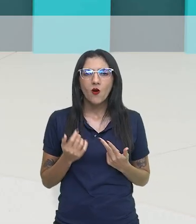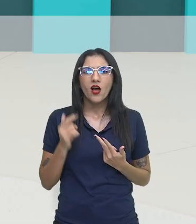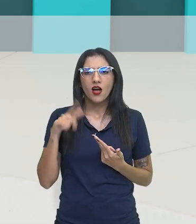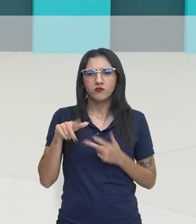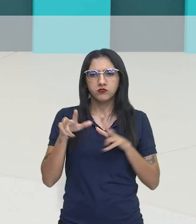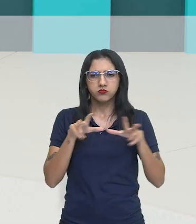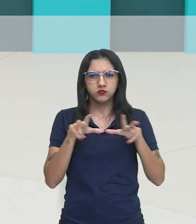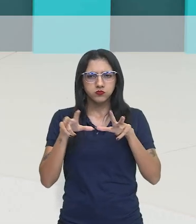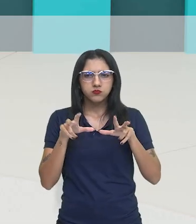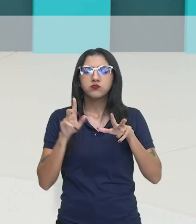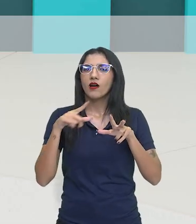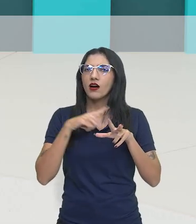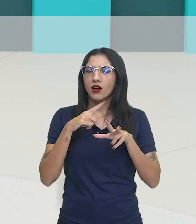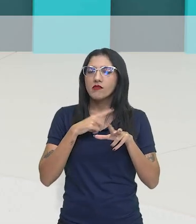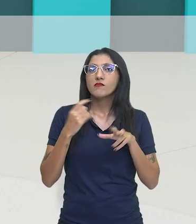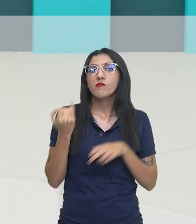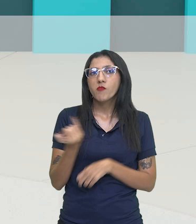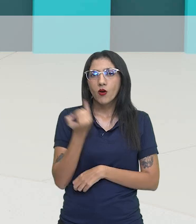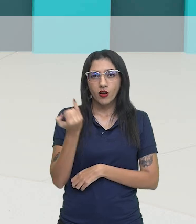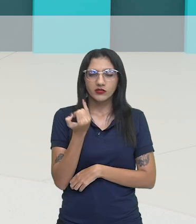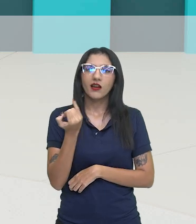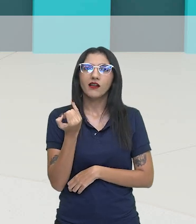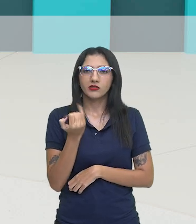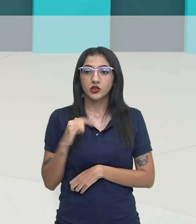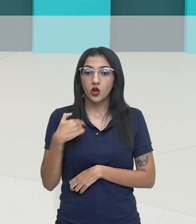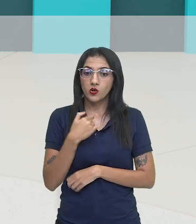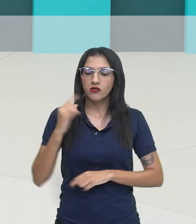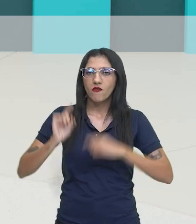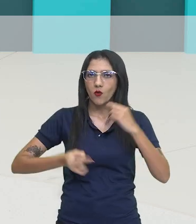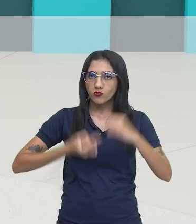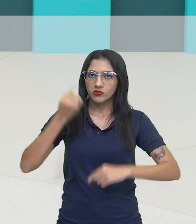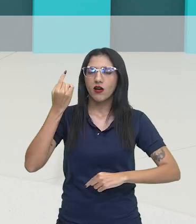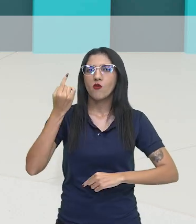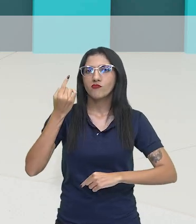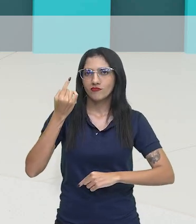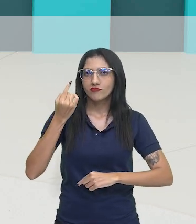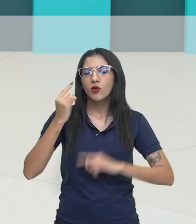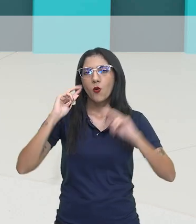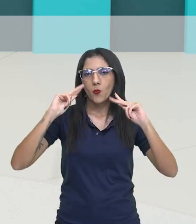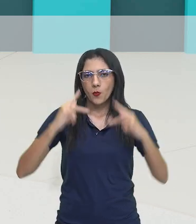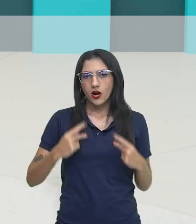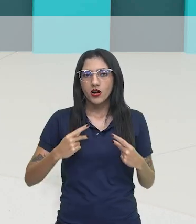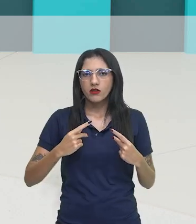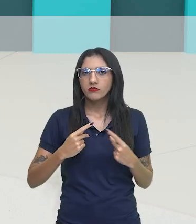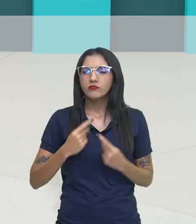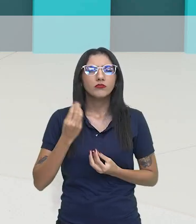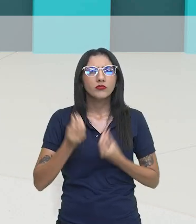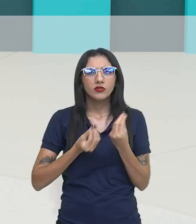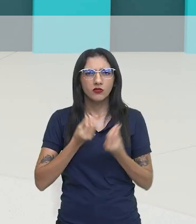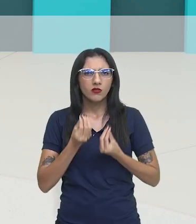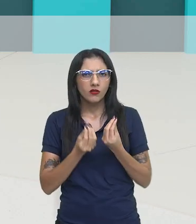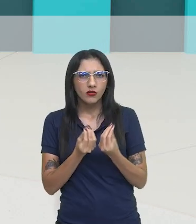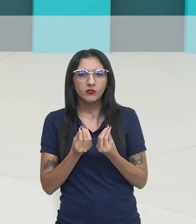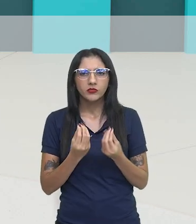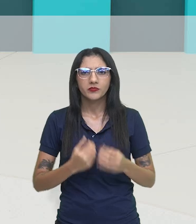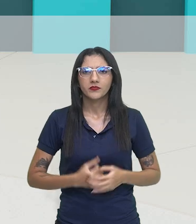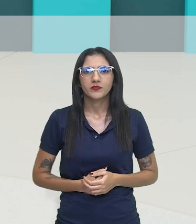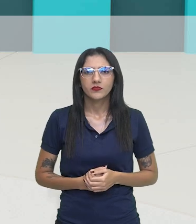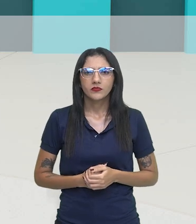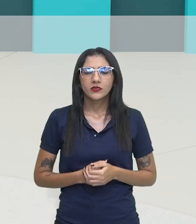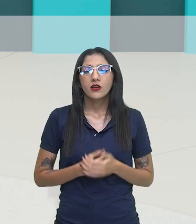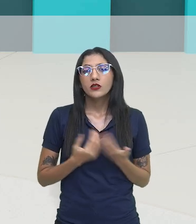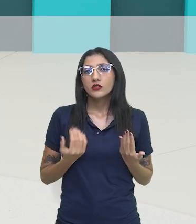elas tiveram um papel muito importante na nossa evolução. Como que foi esse papel? Uma vez que o